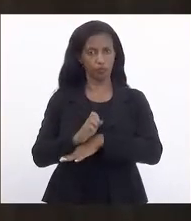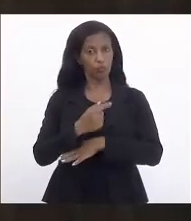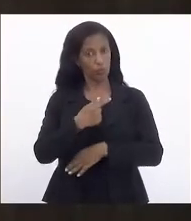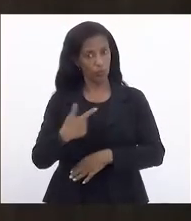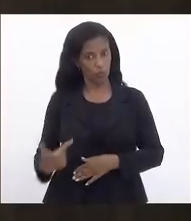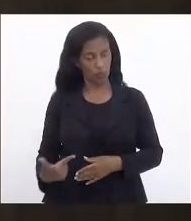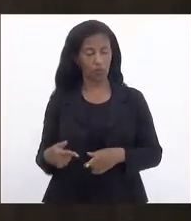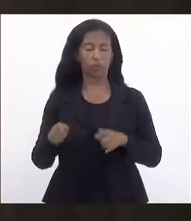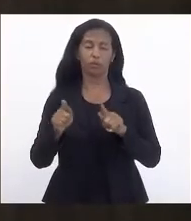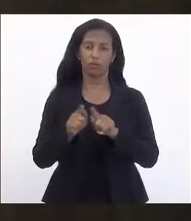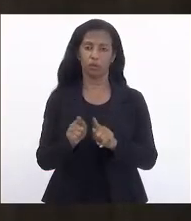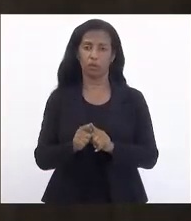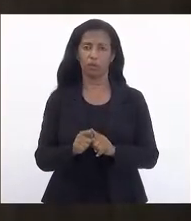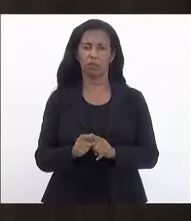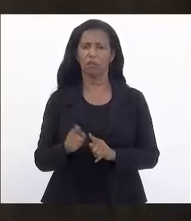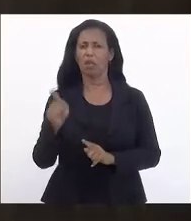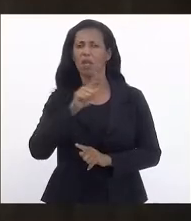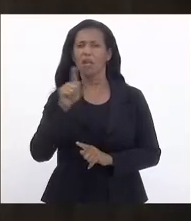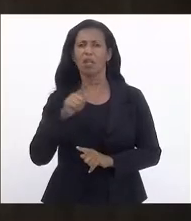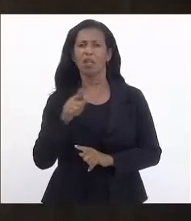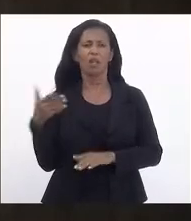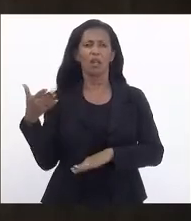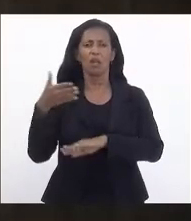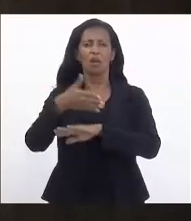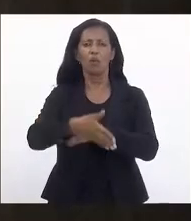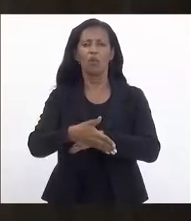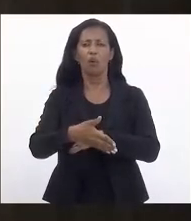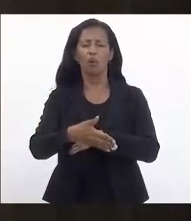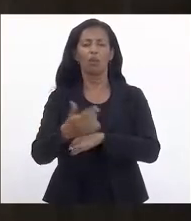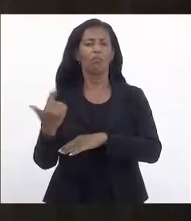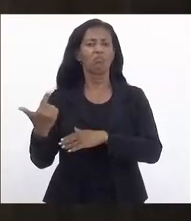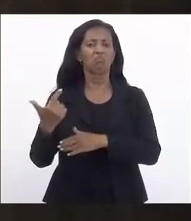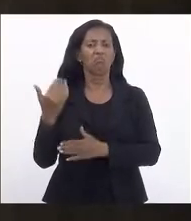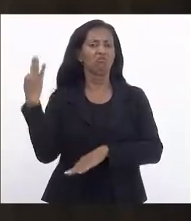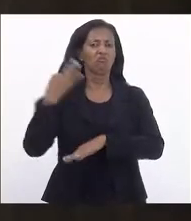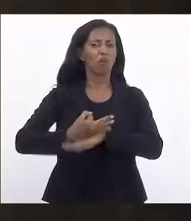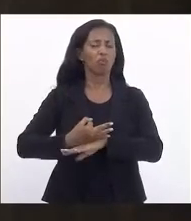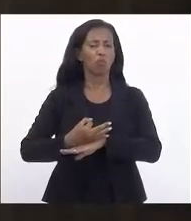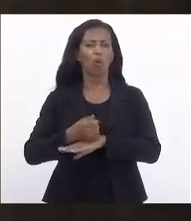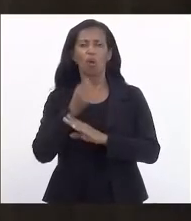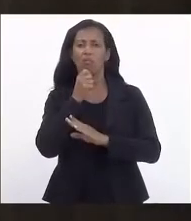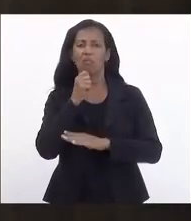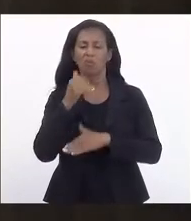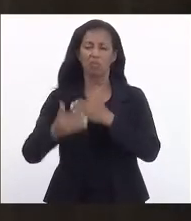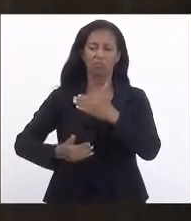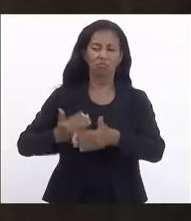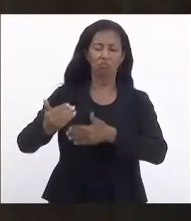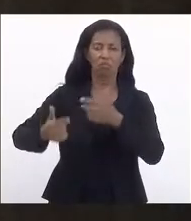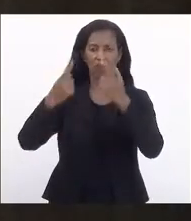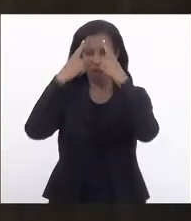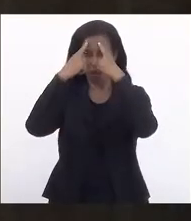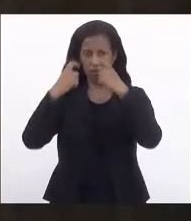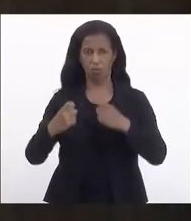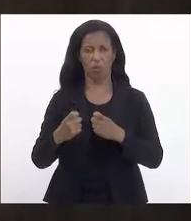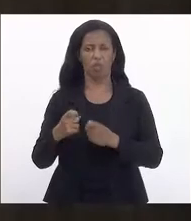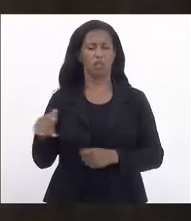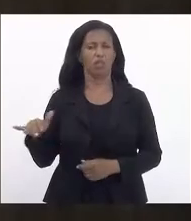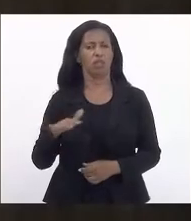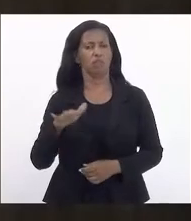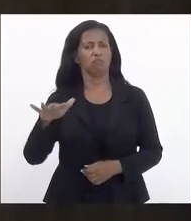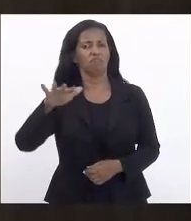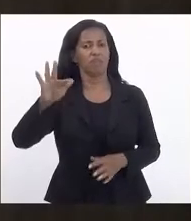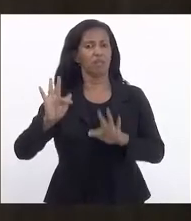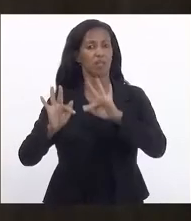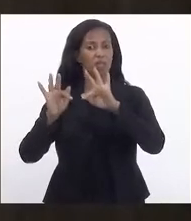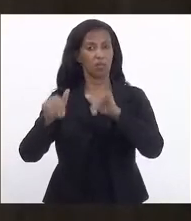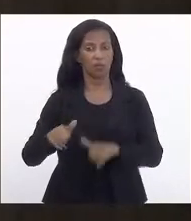não compareceu e não houve avanço com relação a diminuição da violência nas comunidades e